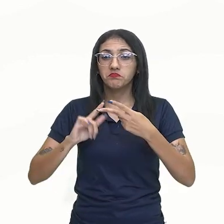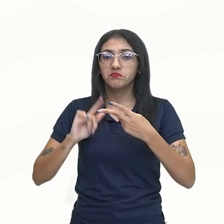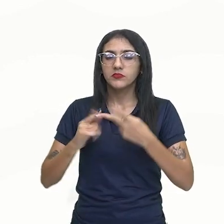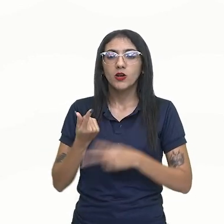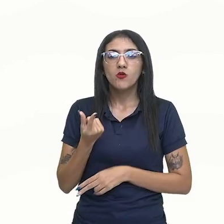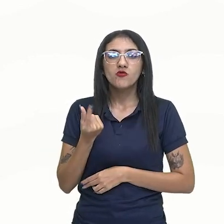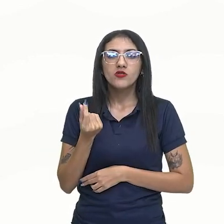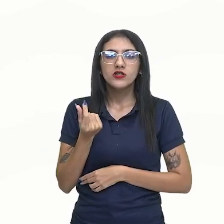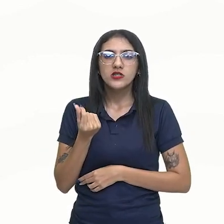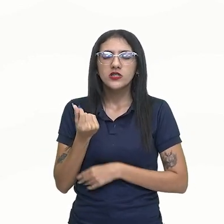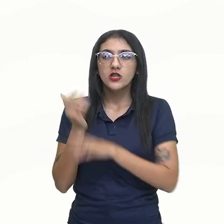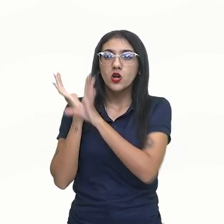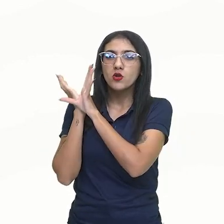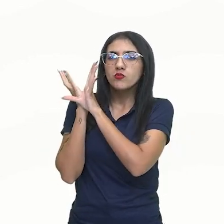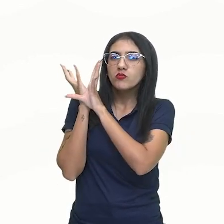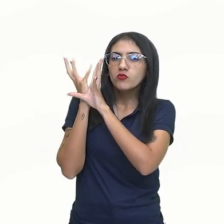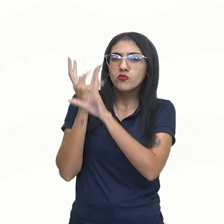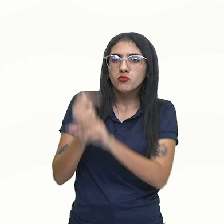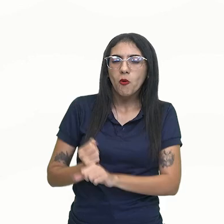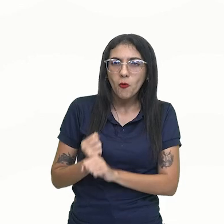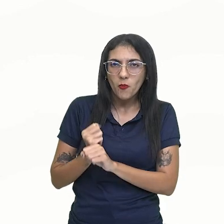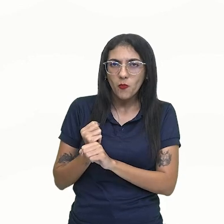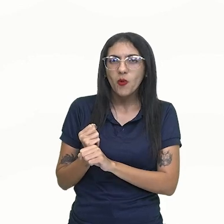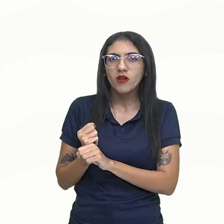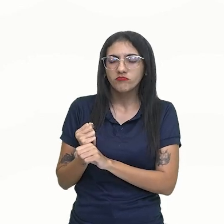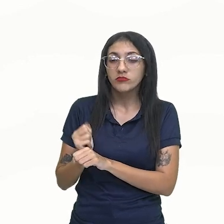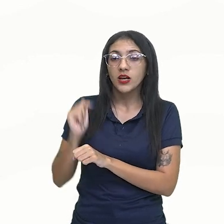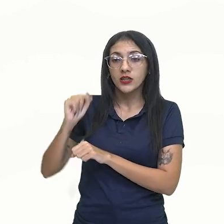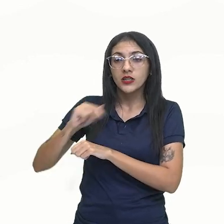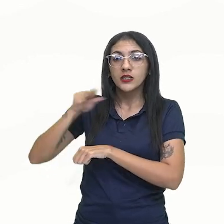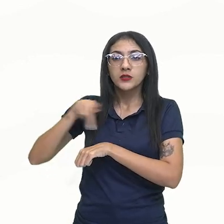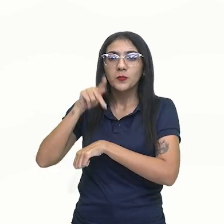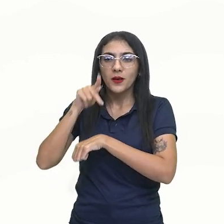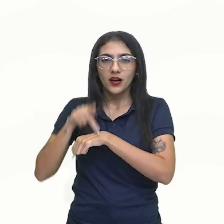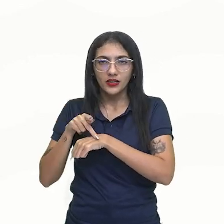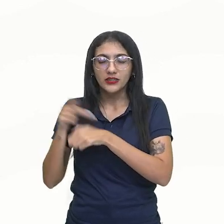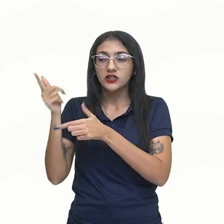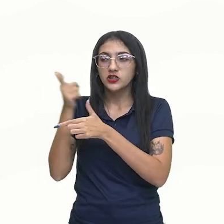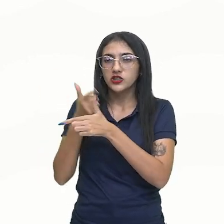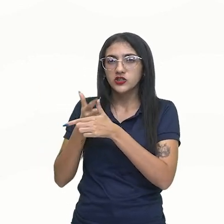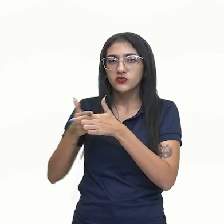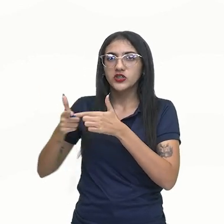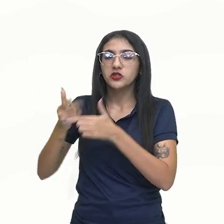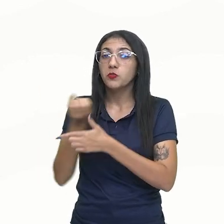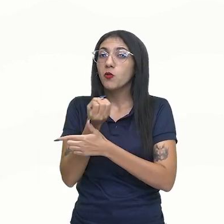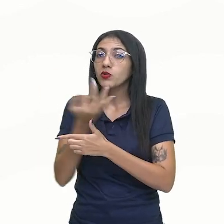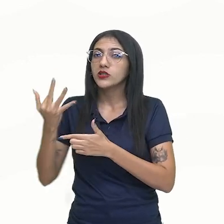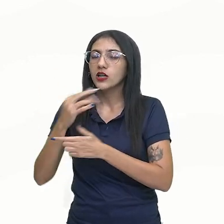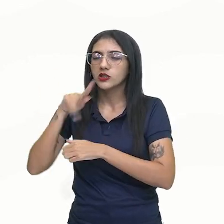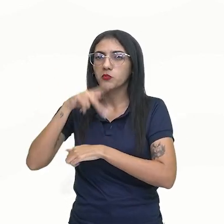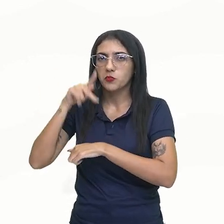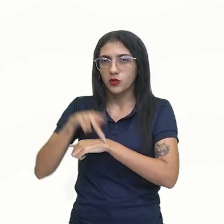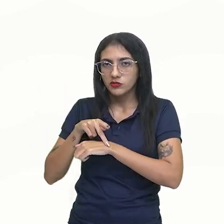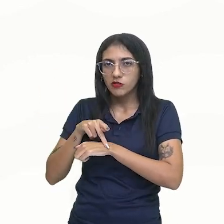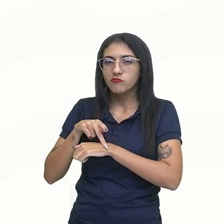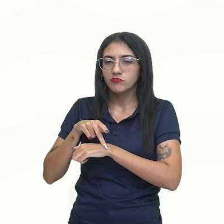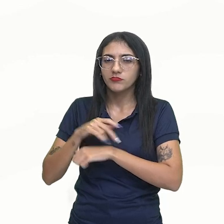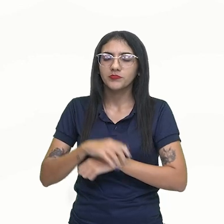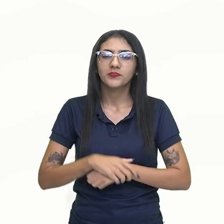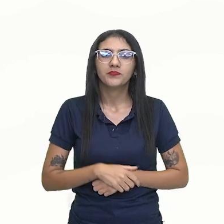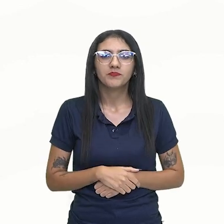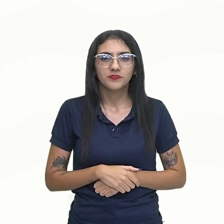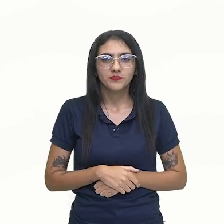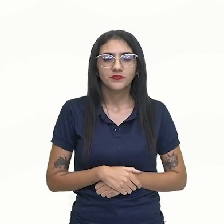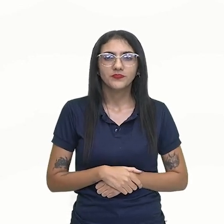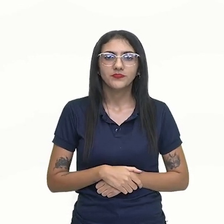que é toda a renda desse país, todo o PIB desse país dividido ali para a população total, né, desse país, renda per capita, renda